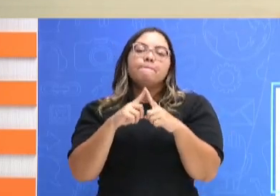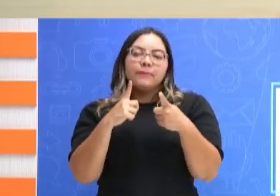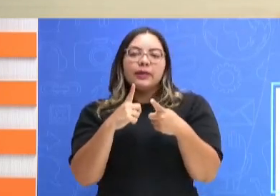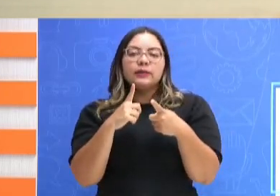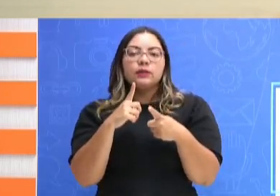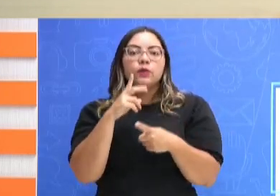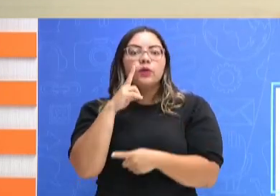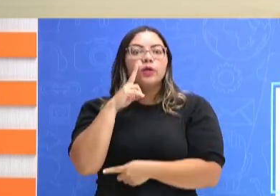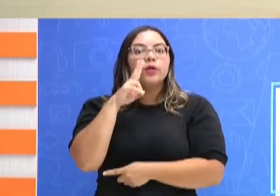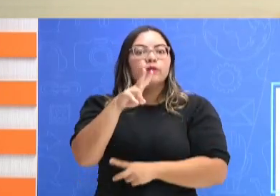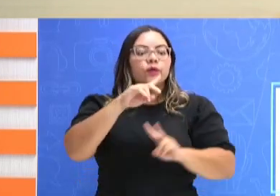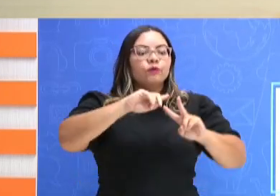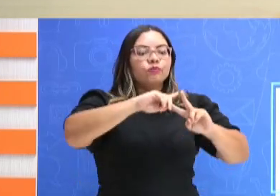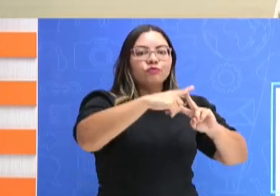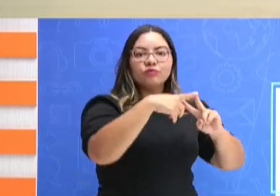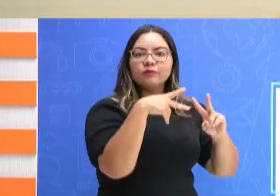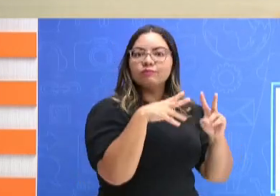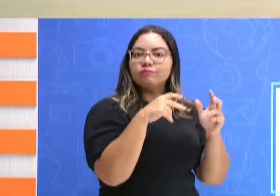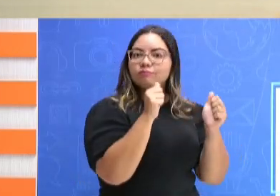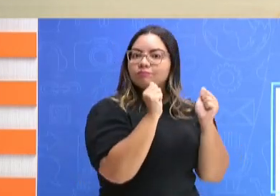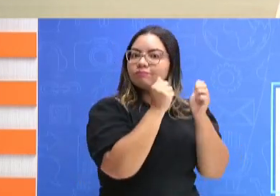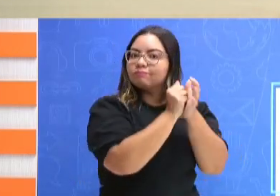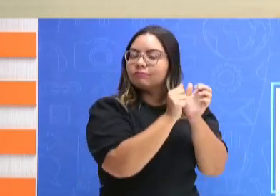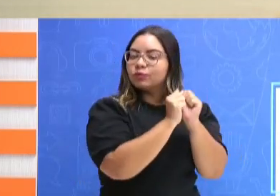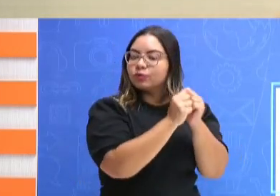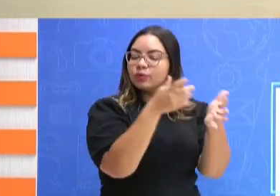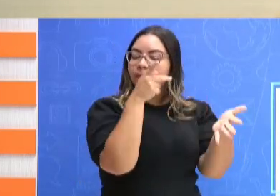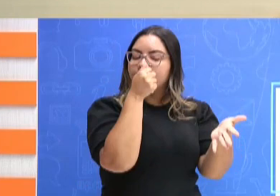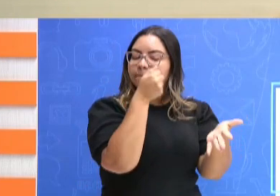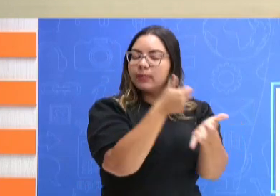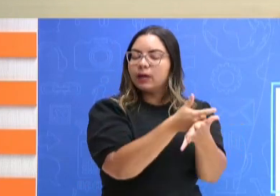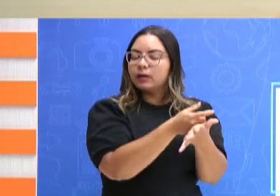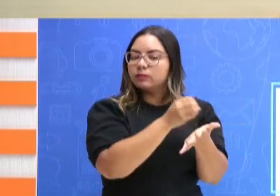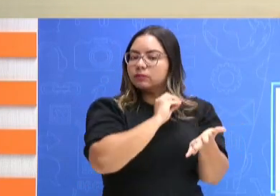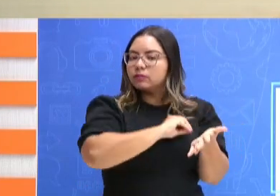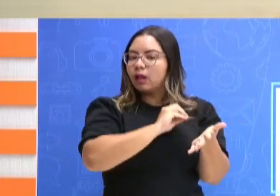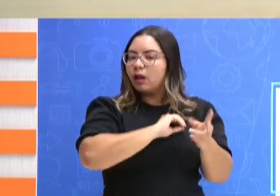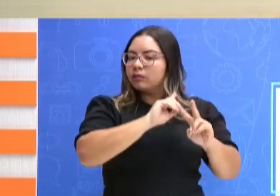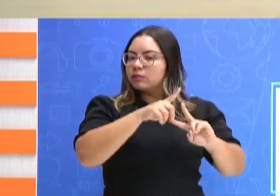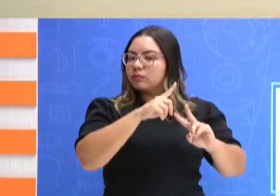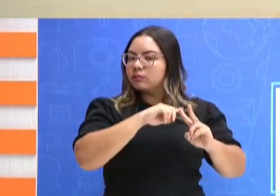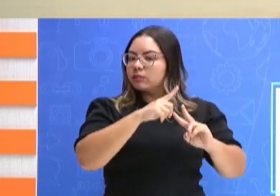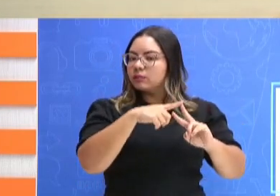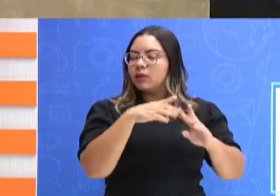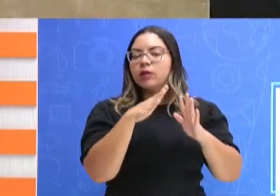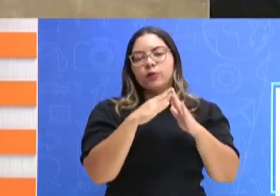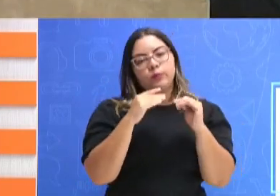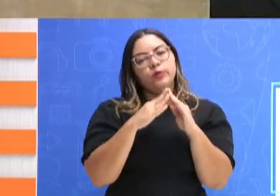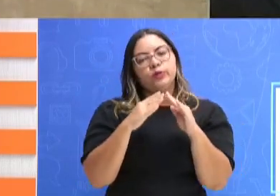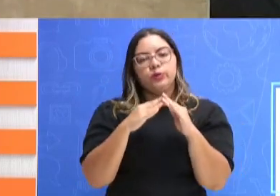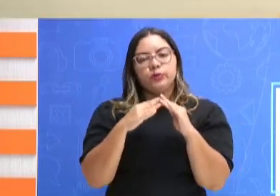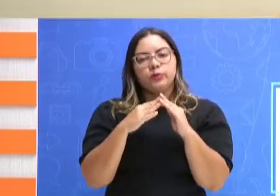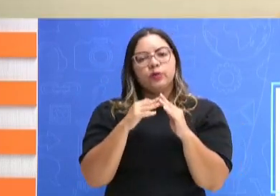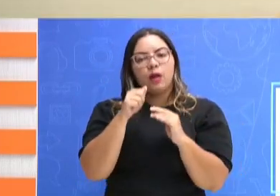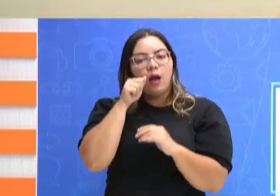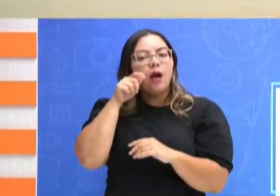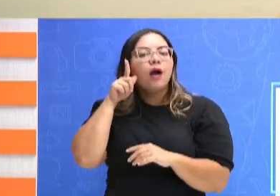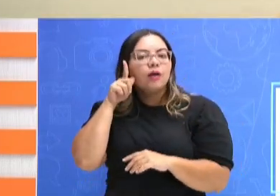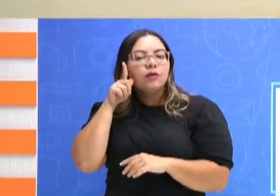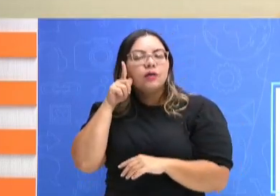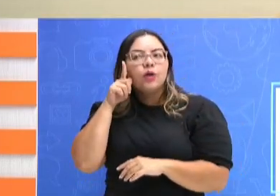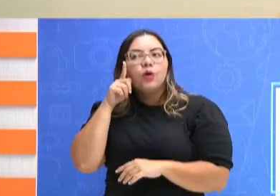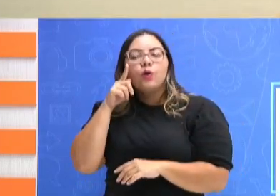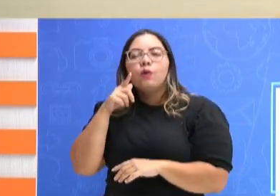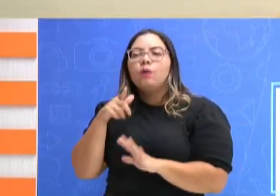encontrei. Eu quero ver os dois juntos, pagando os dois salários juntos. Eu pedi por tudo, Augusto. Eu, quando